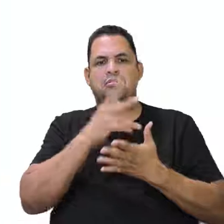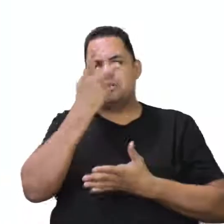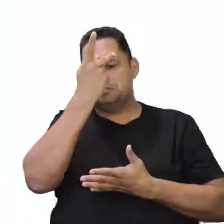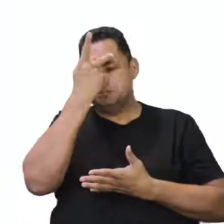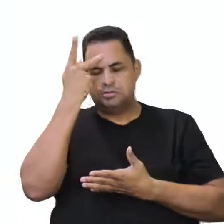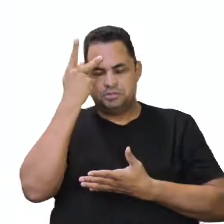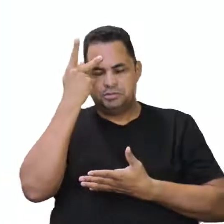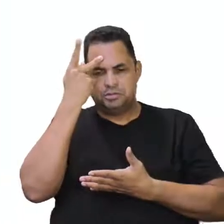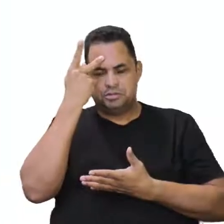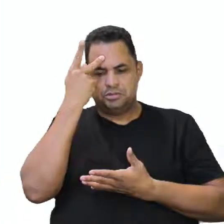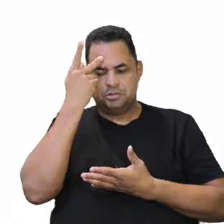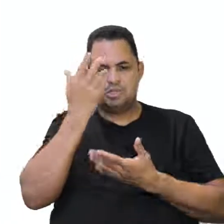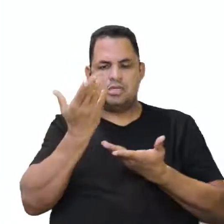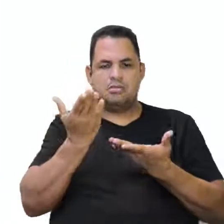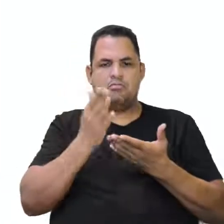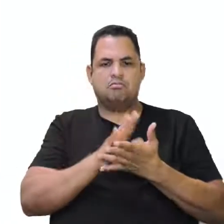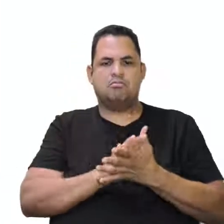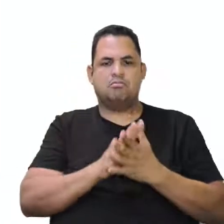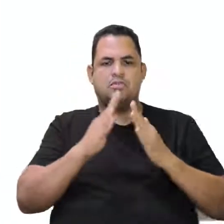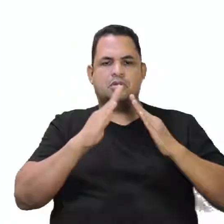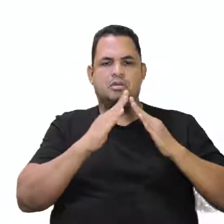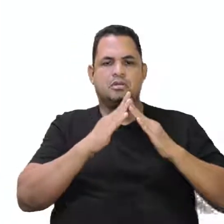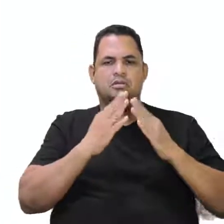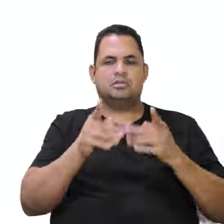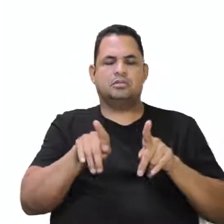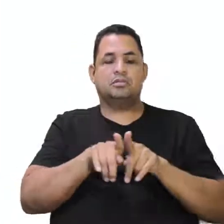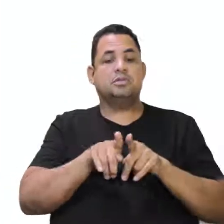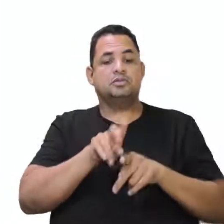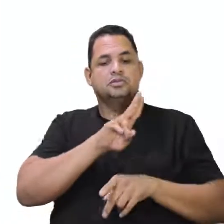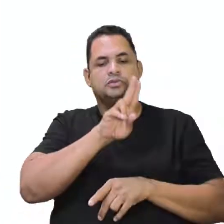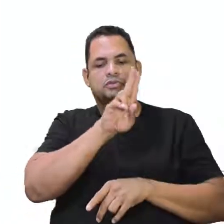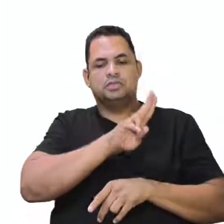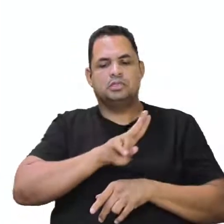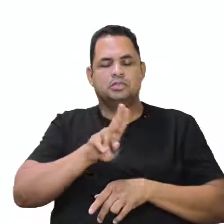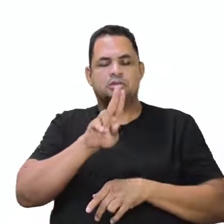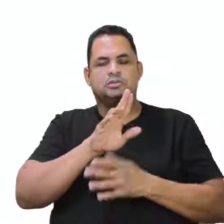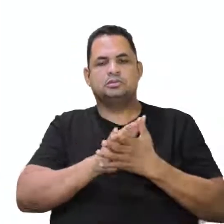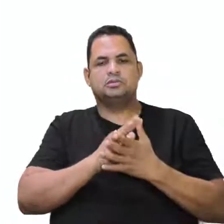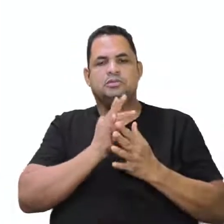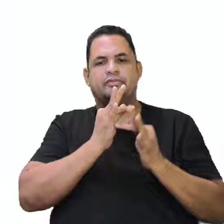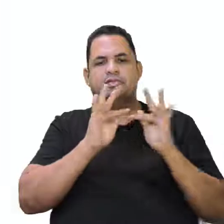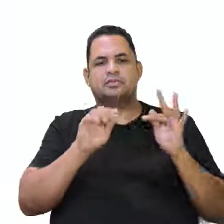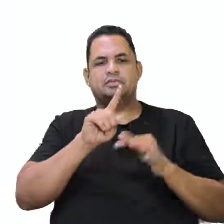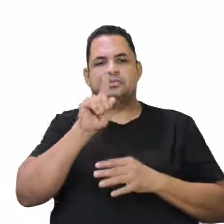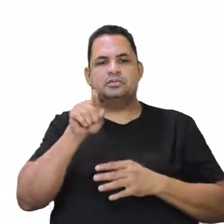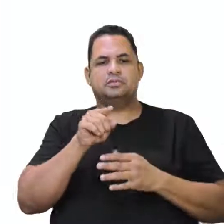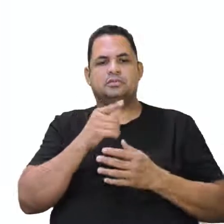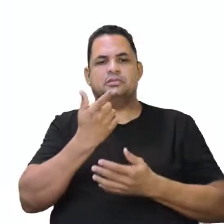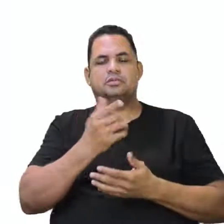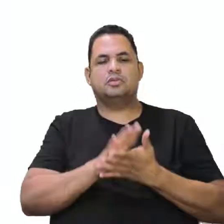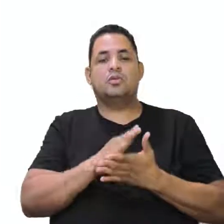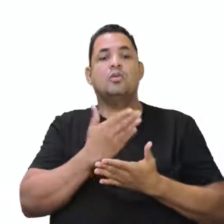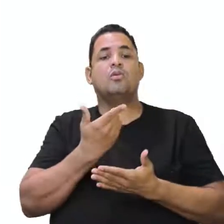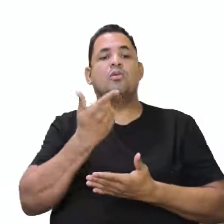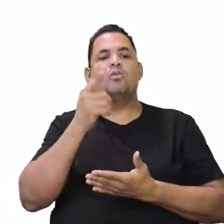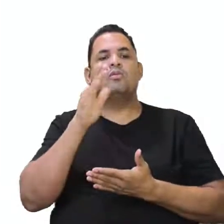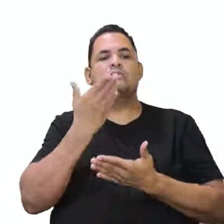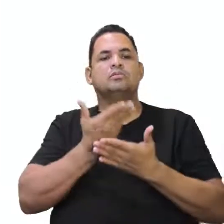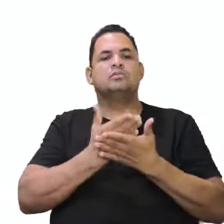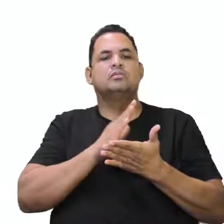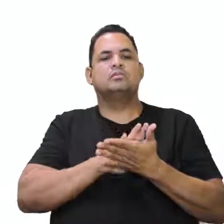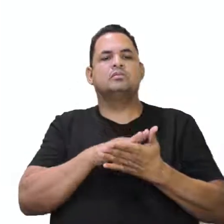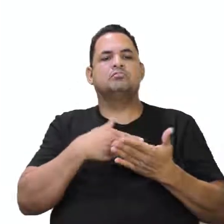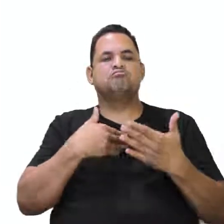Porque o any também é usado em frases interrogativas. E temos o terceiro anybody aqui com outra tradução, que é o